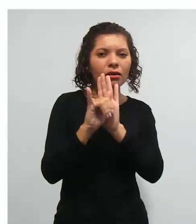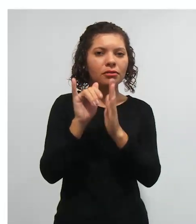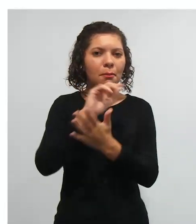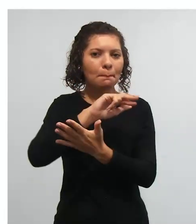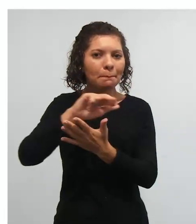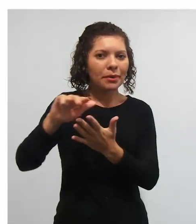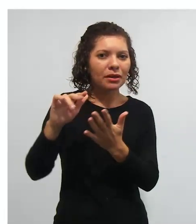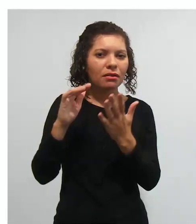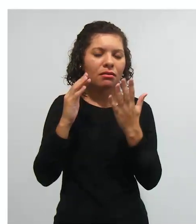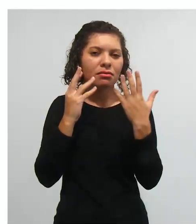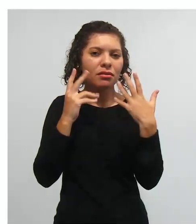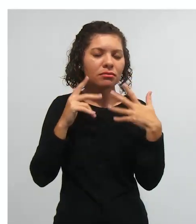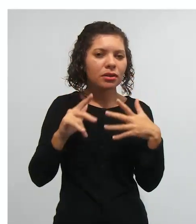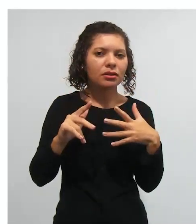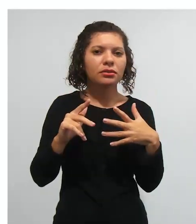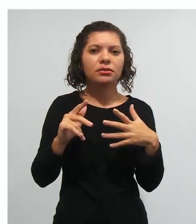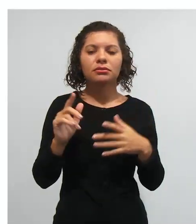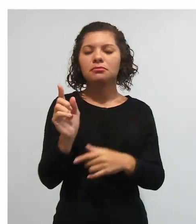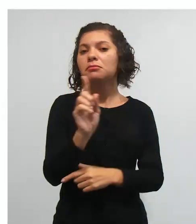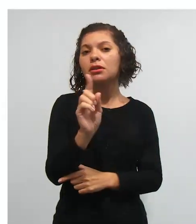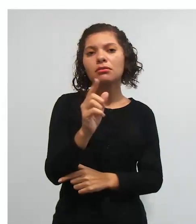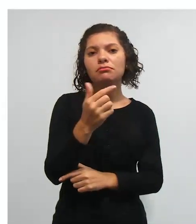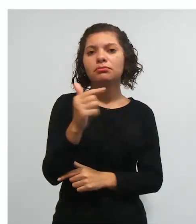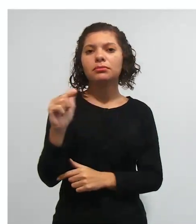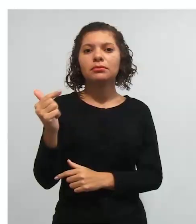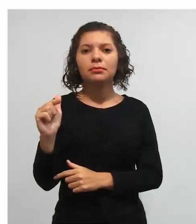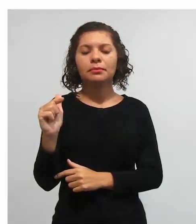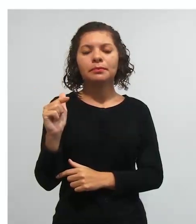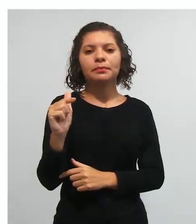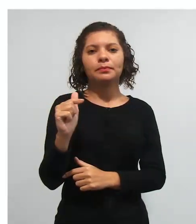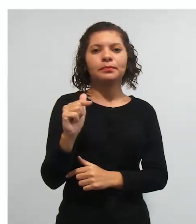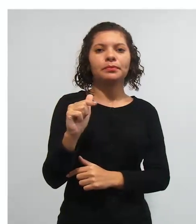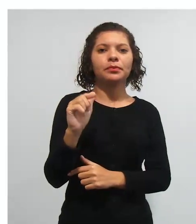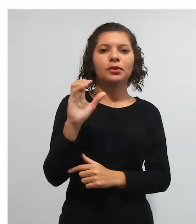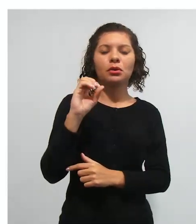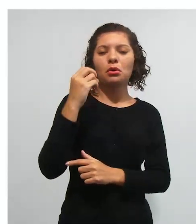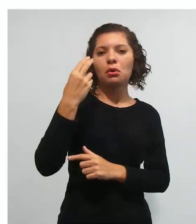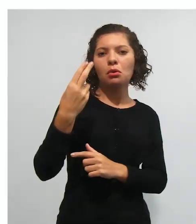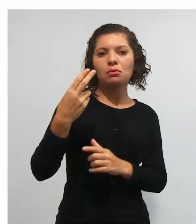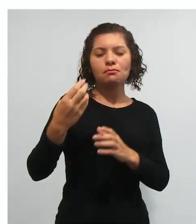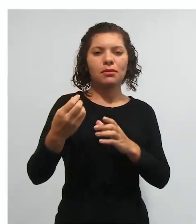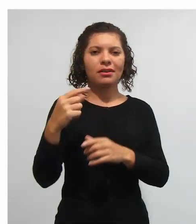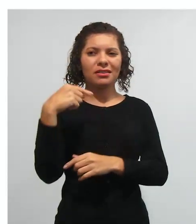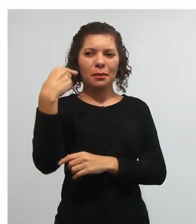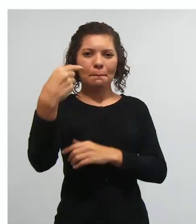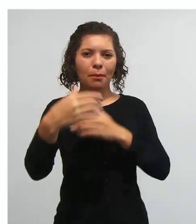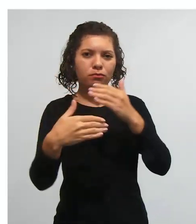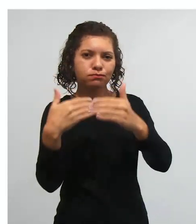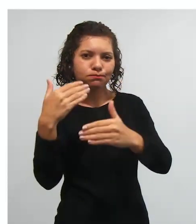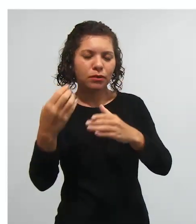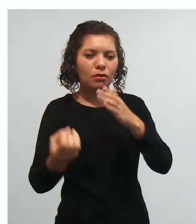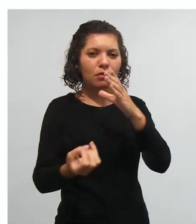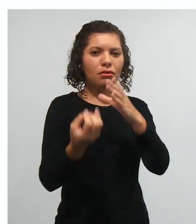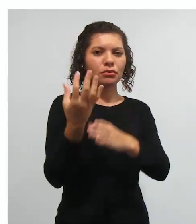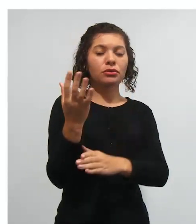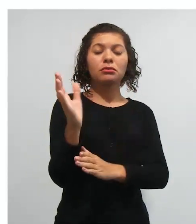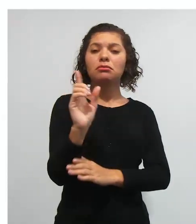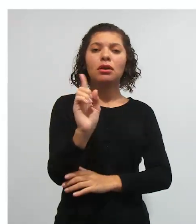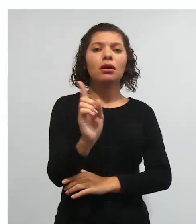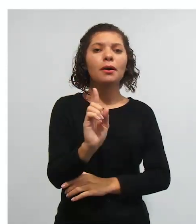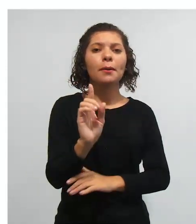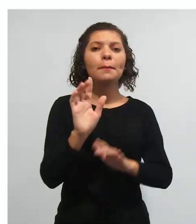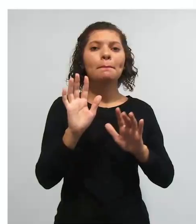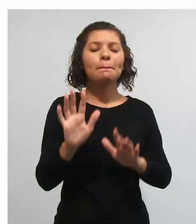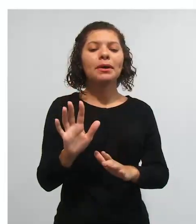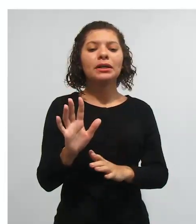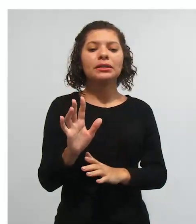naturais que estão para aí que estão aí desde sempre ou que passaram a estar aí a partir de algum momento fundador